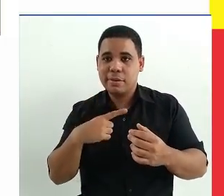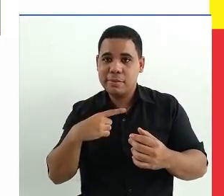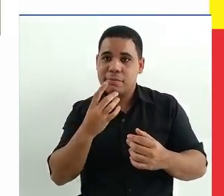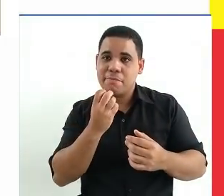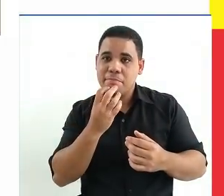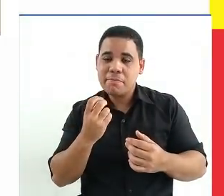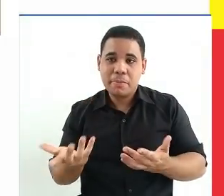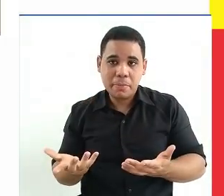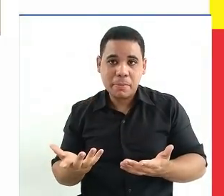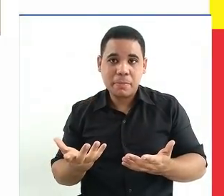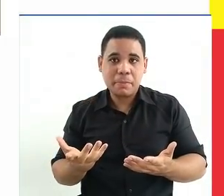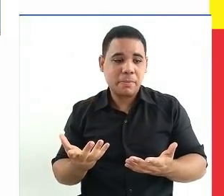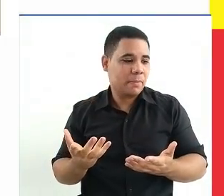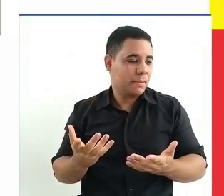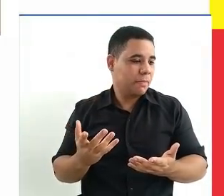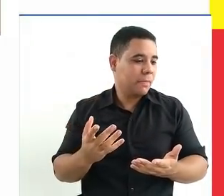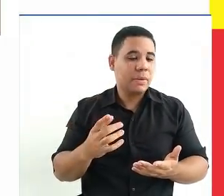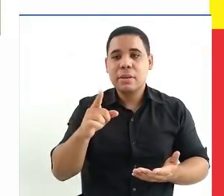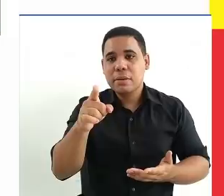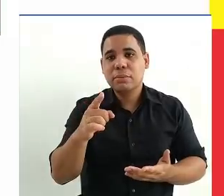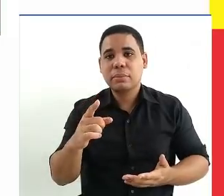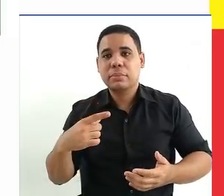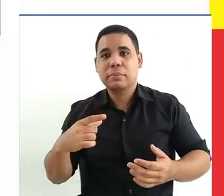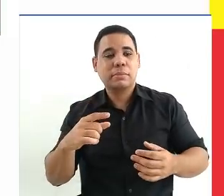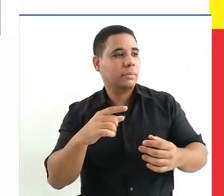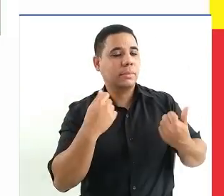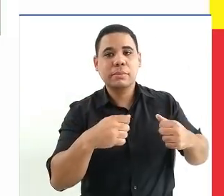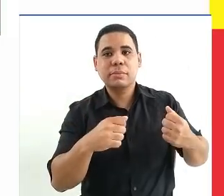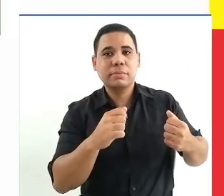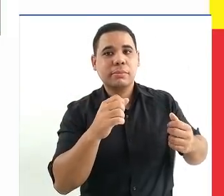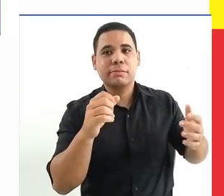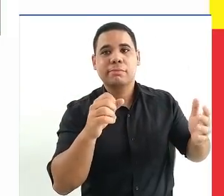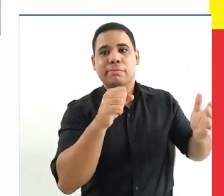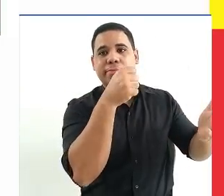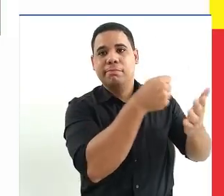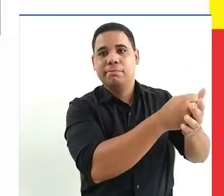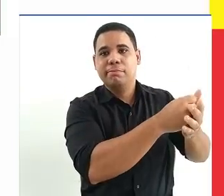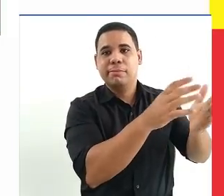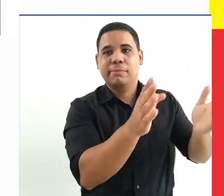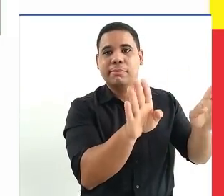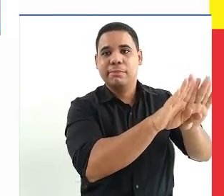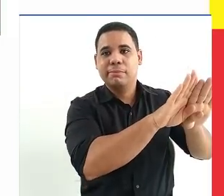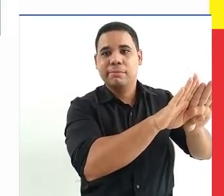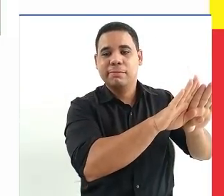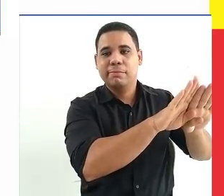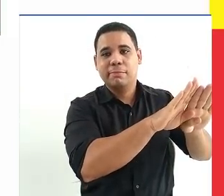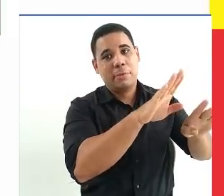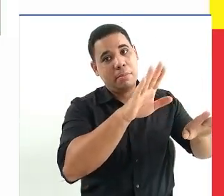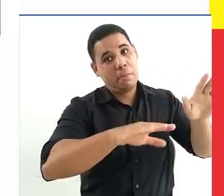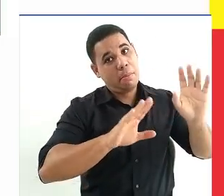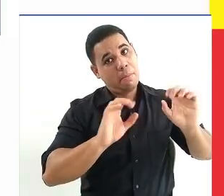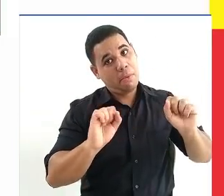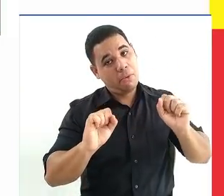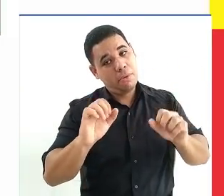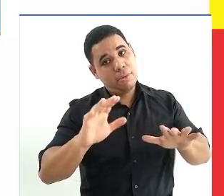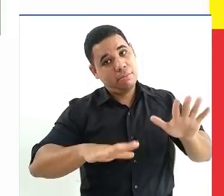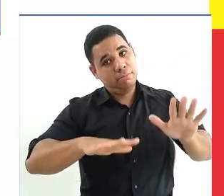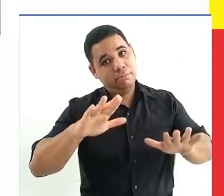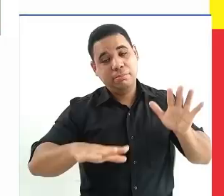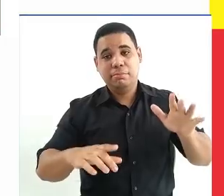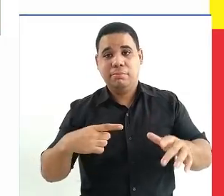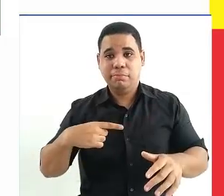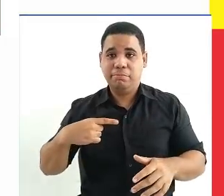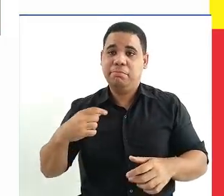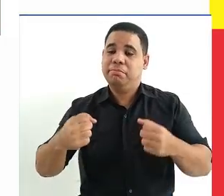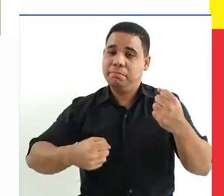a porta que você escolheu fechada e a porta que provavelmente pode ter ou não um carro, a depender da sua primeira